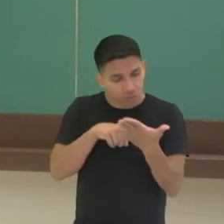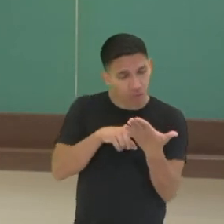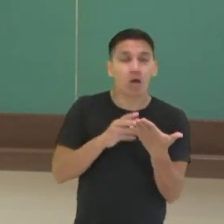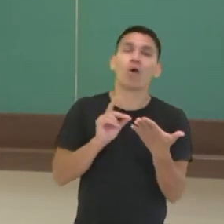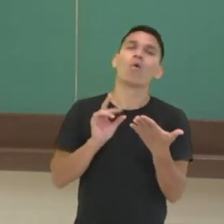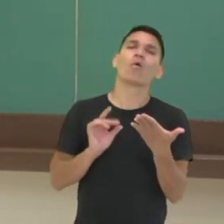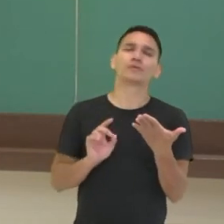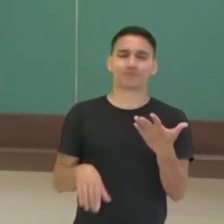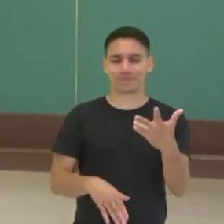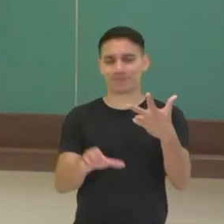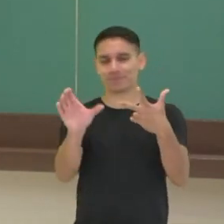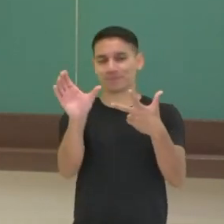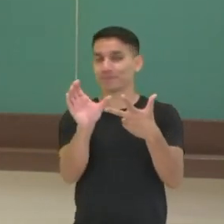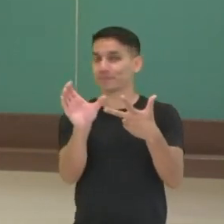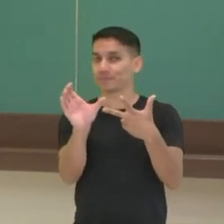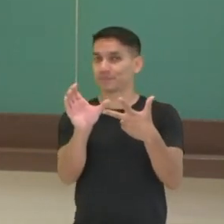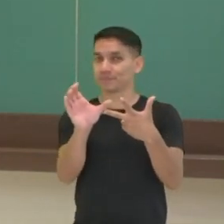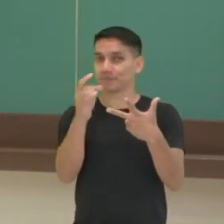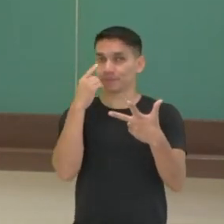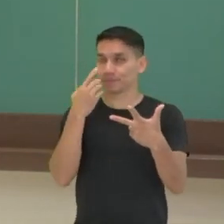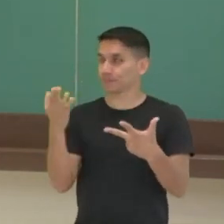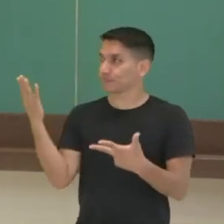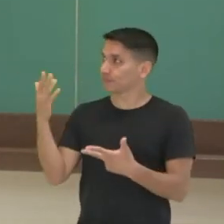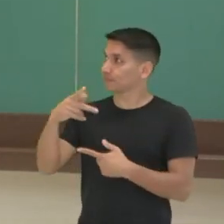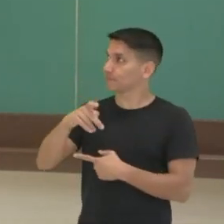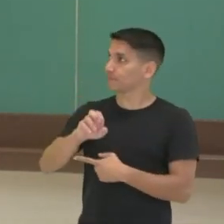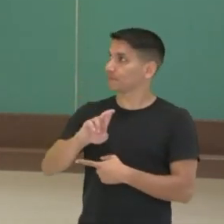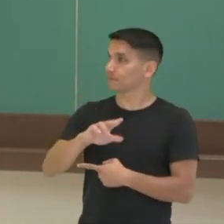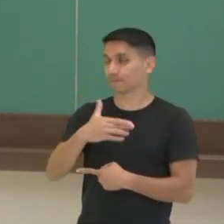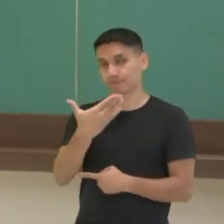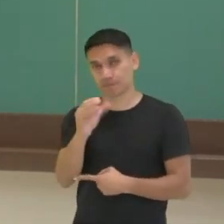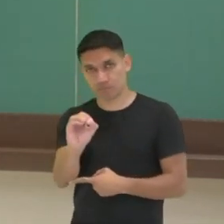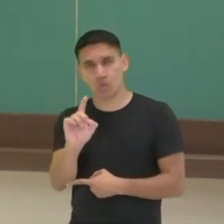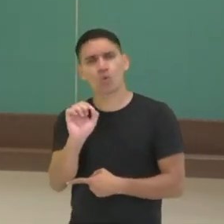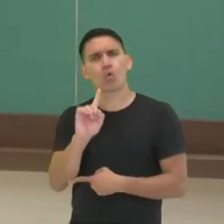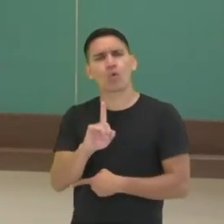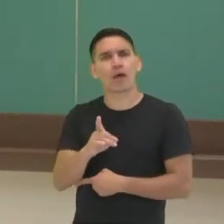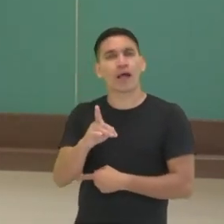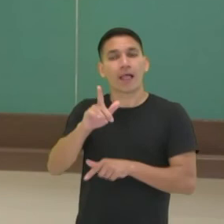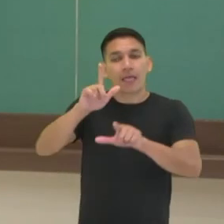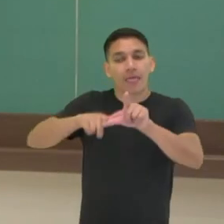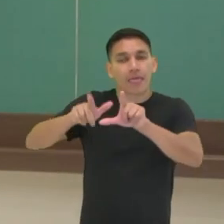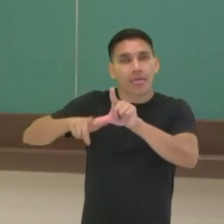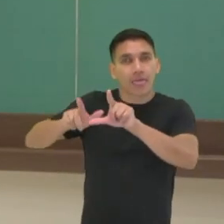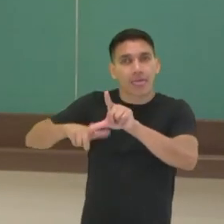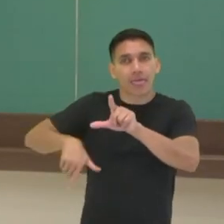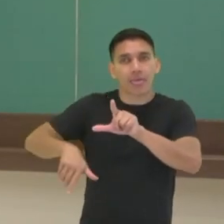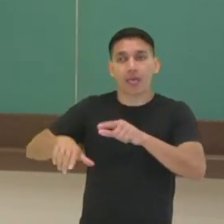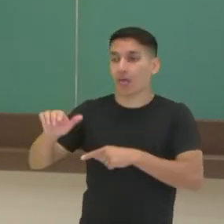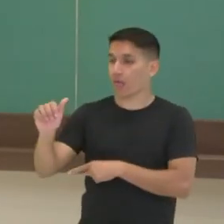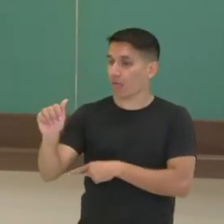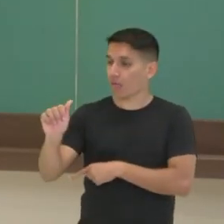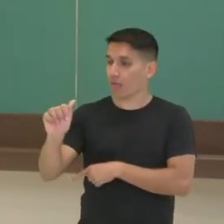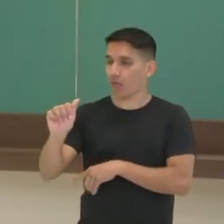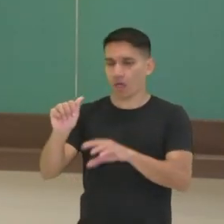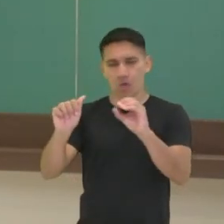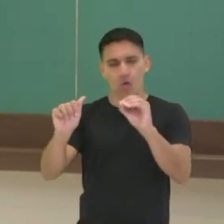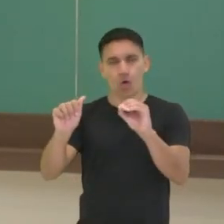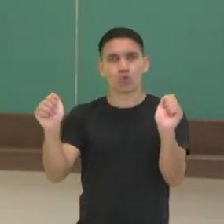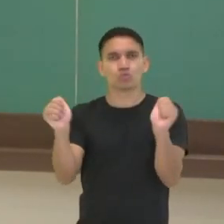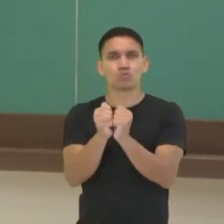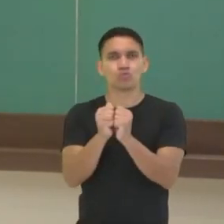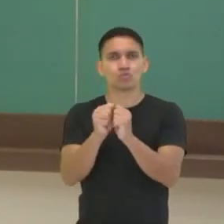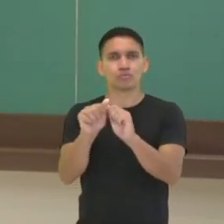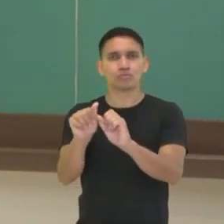para a letra C. Da palavra perdão, em que as letras A e O